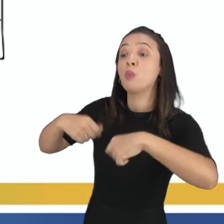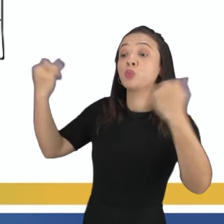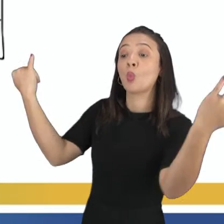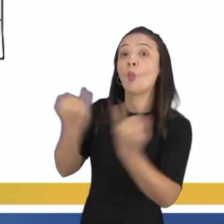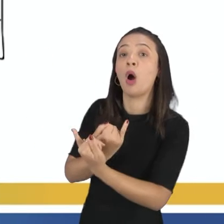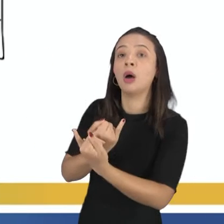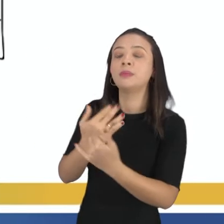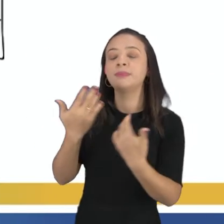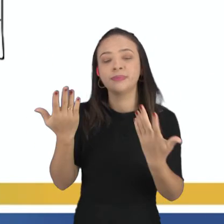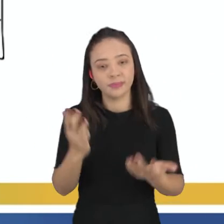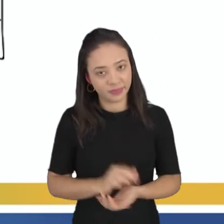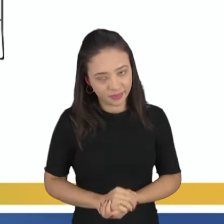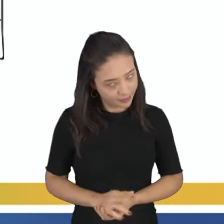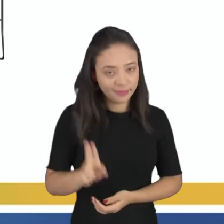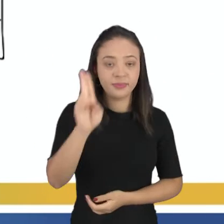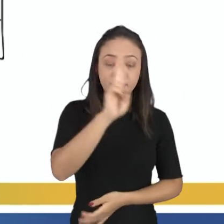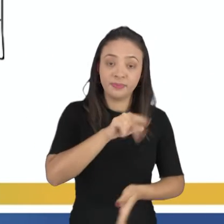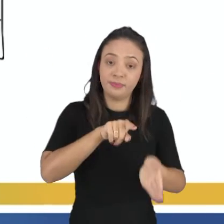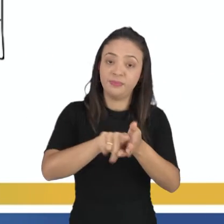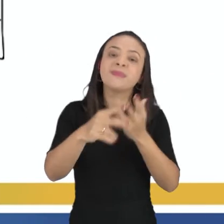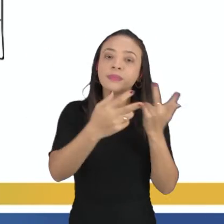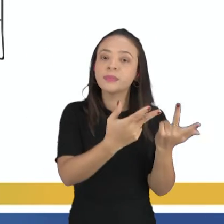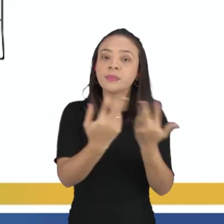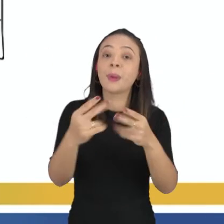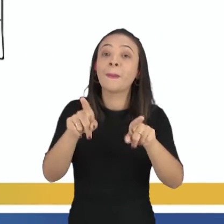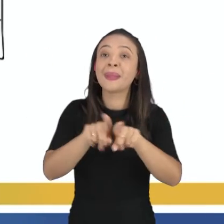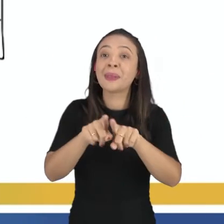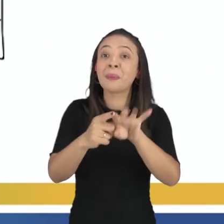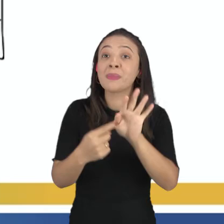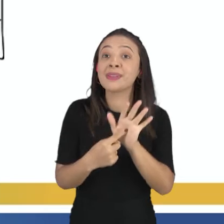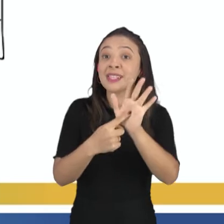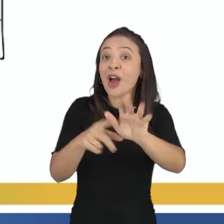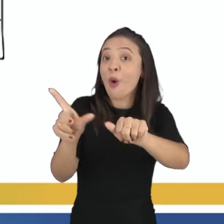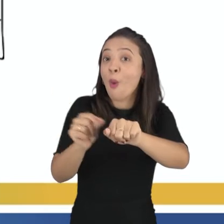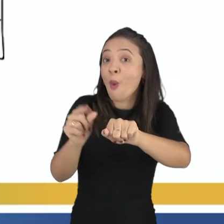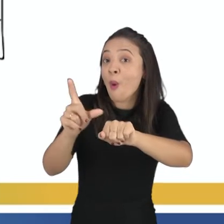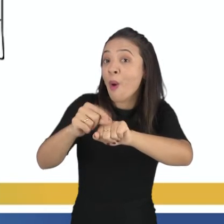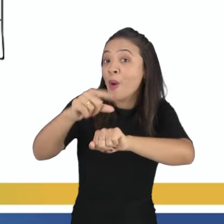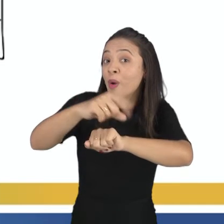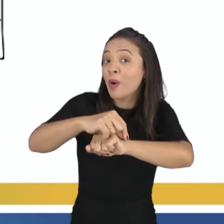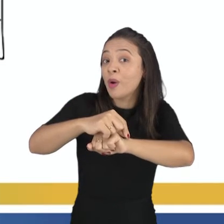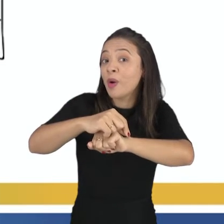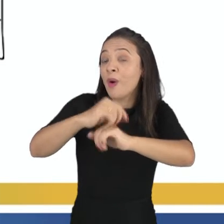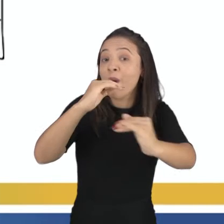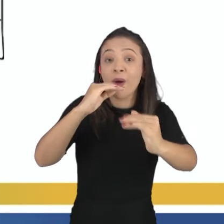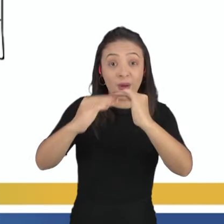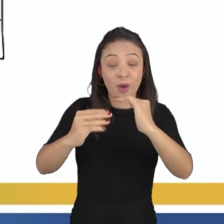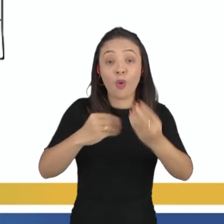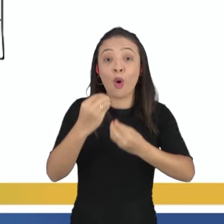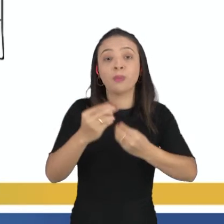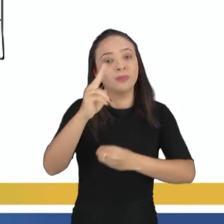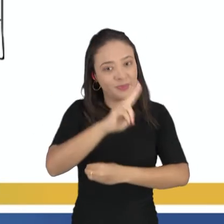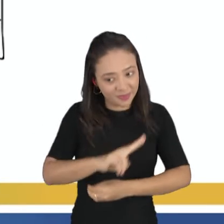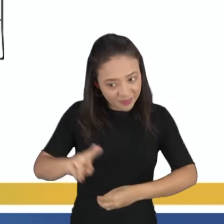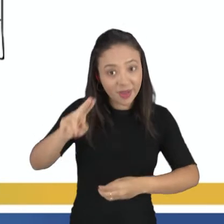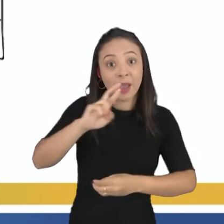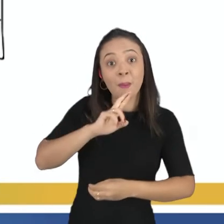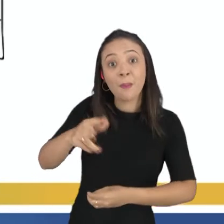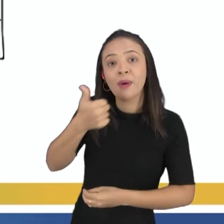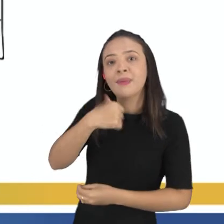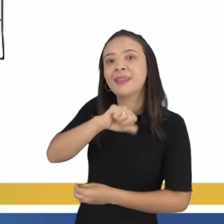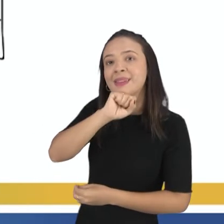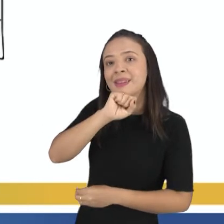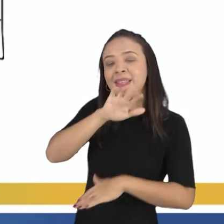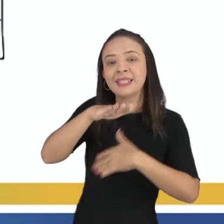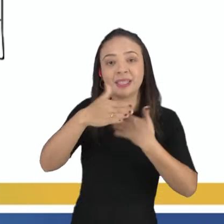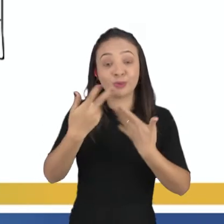ele utilizou a mesma pergunta para contra-argumentar a partir da resposta dela. Então, o seu